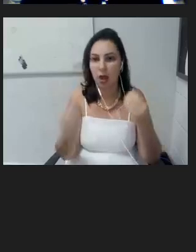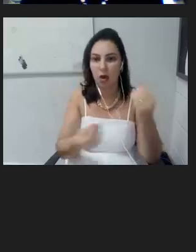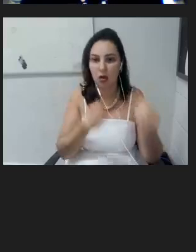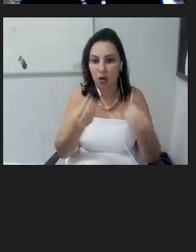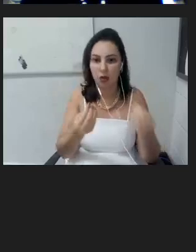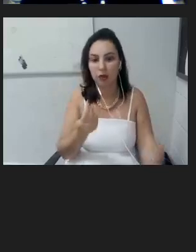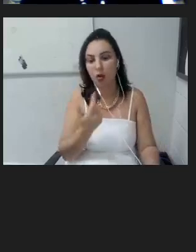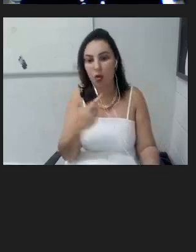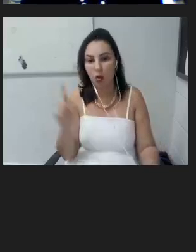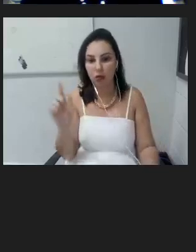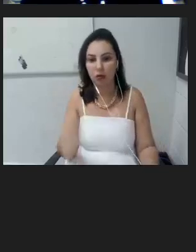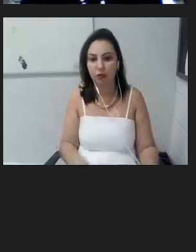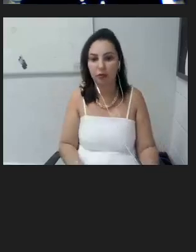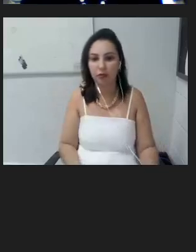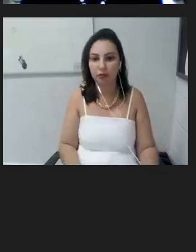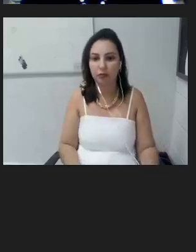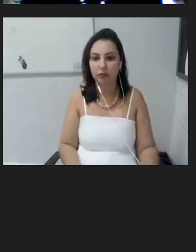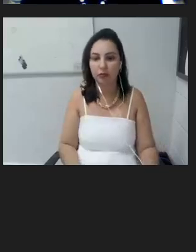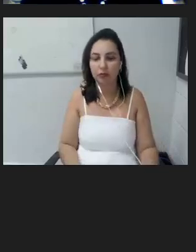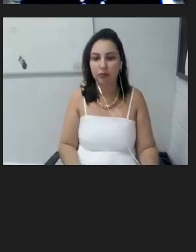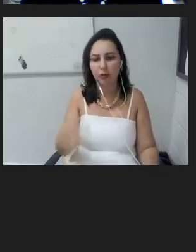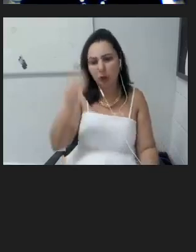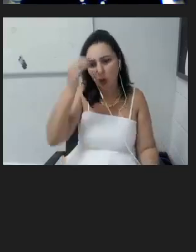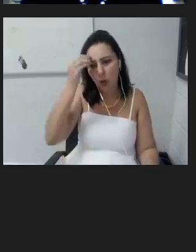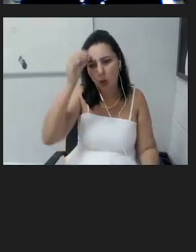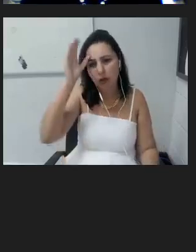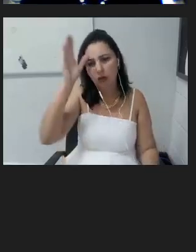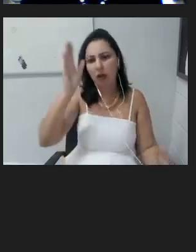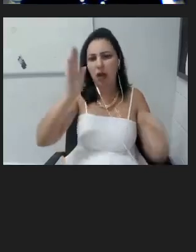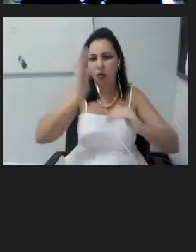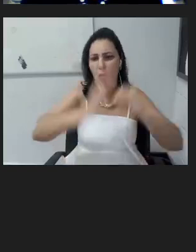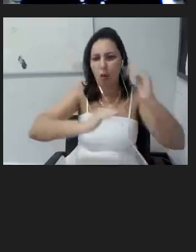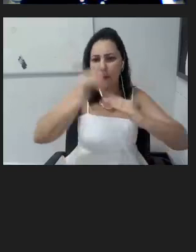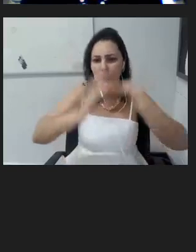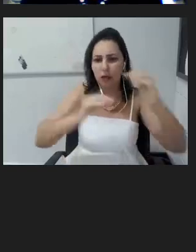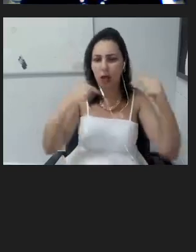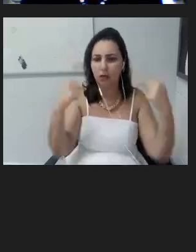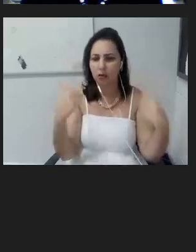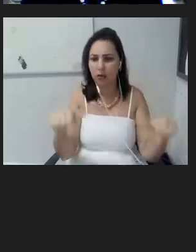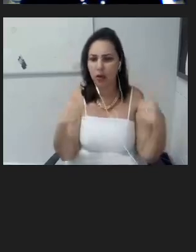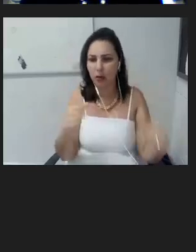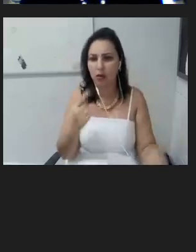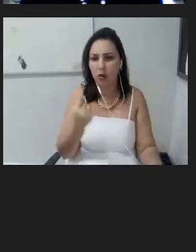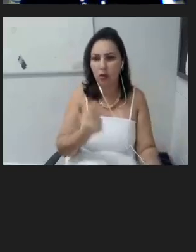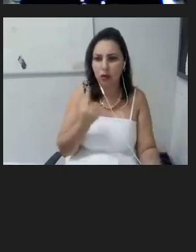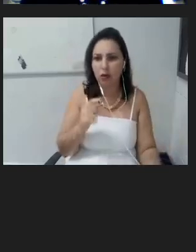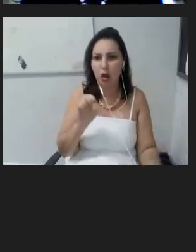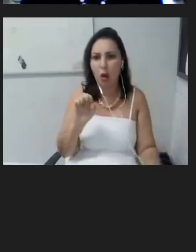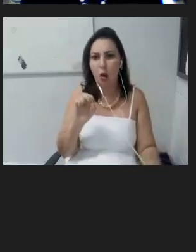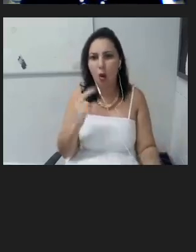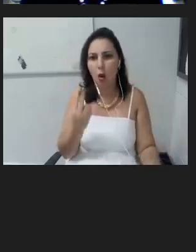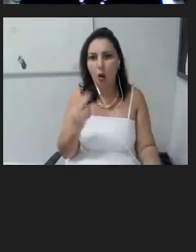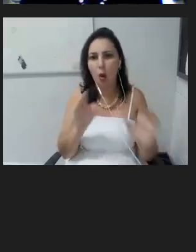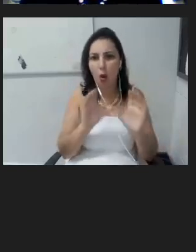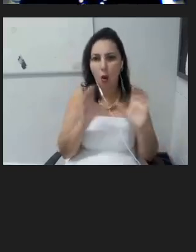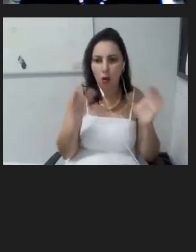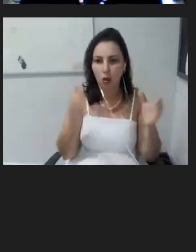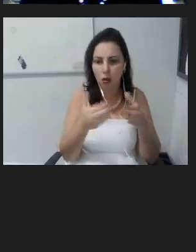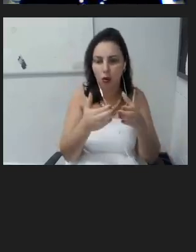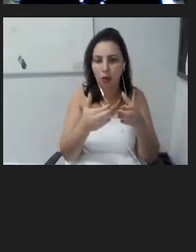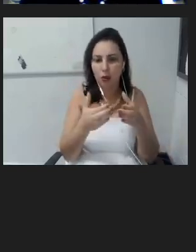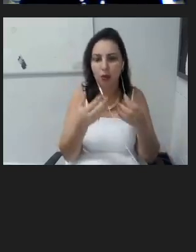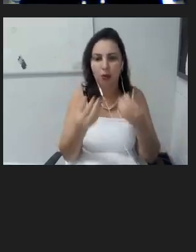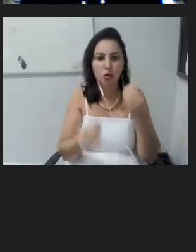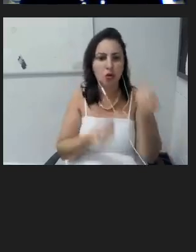outro, conhecimento ou habilidades de um trabalhador individual ou um grupo para lidar com determinadas